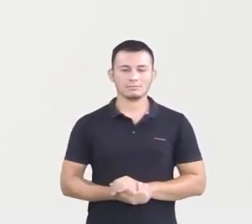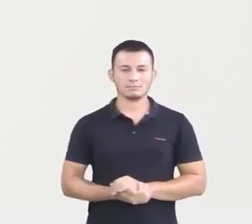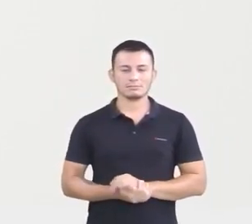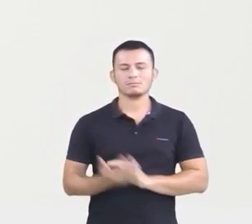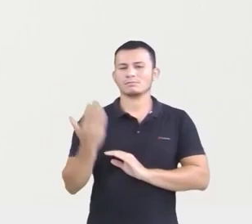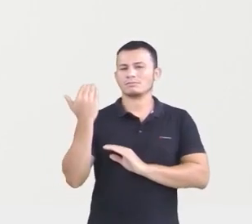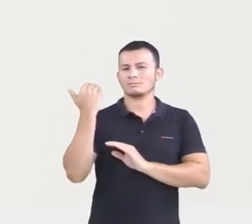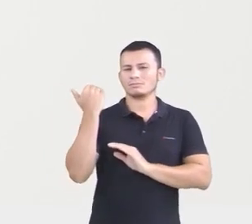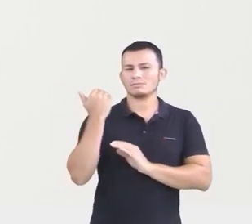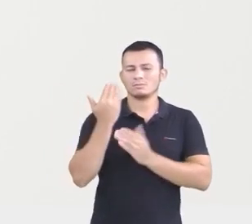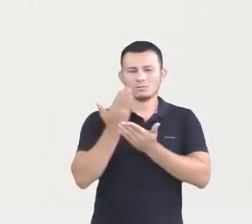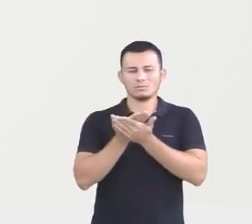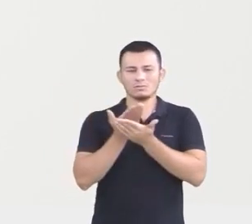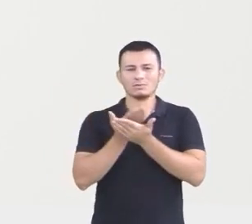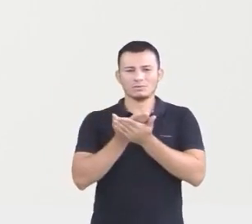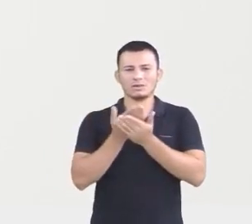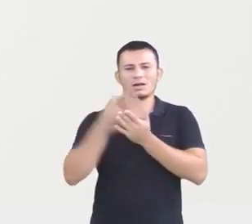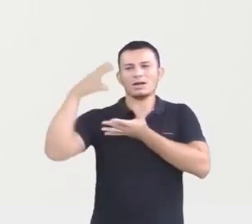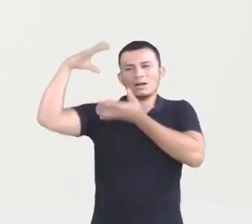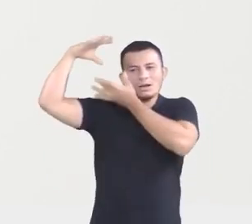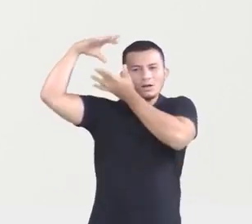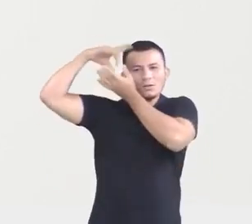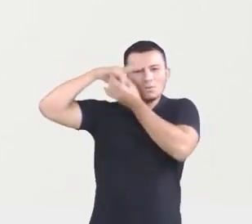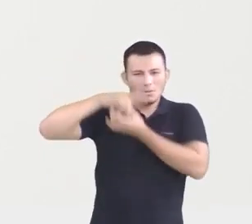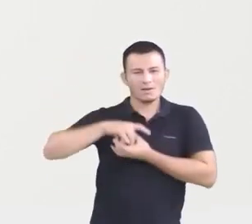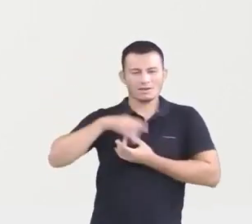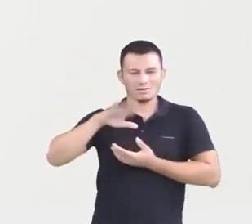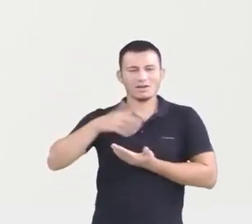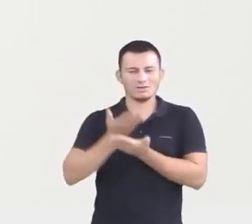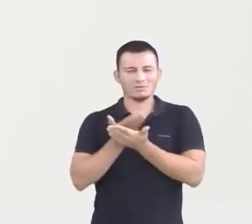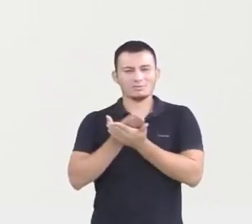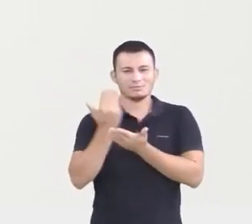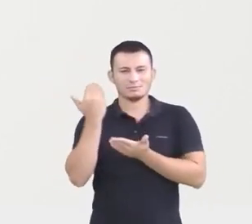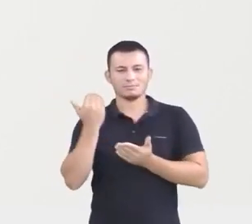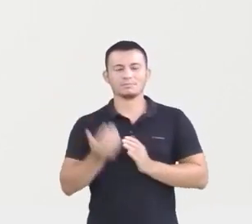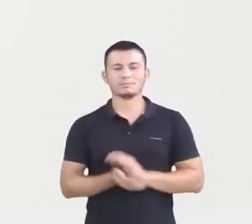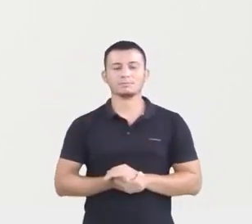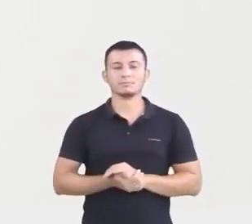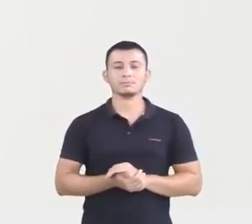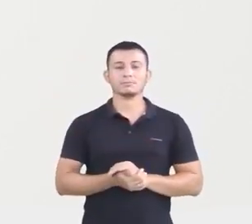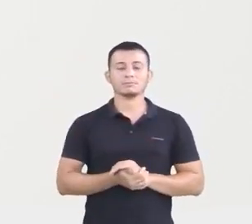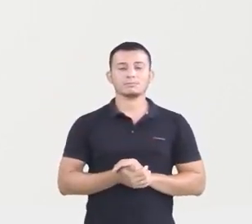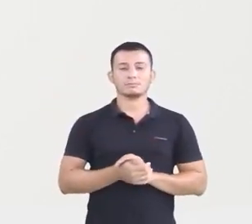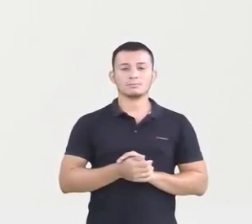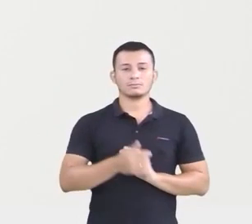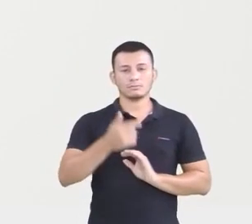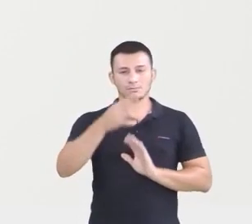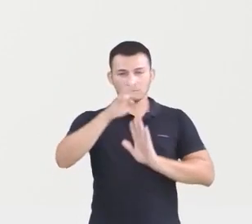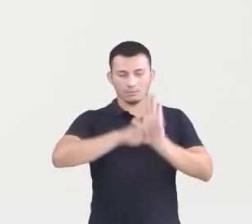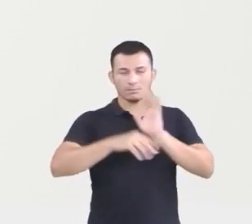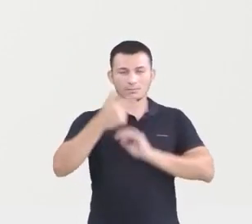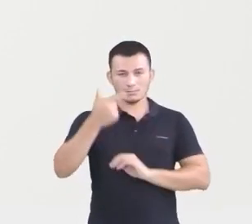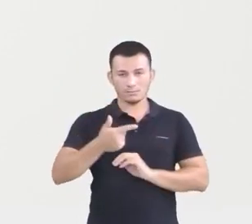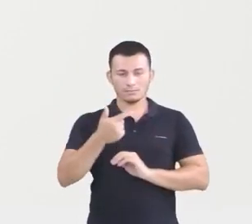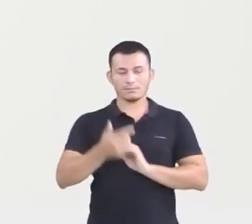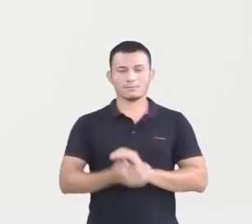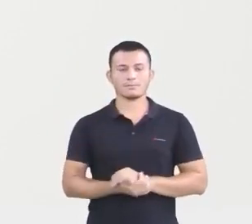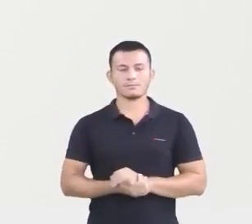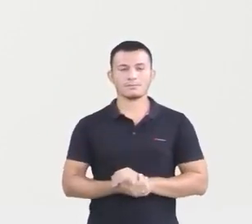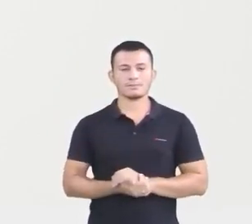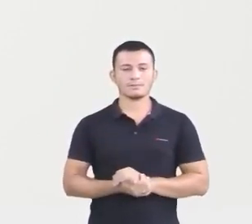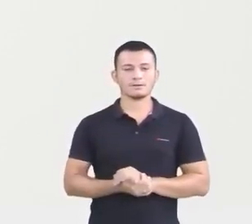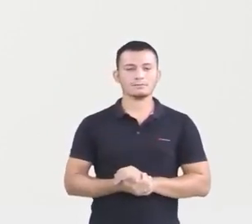aula o que seria coerência. Então, vamos ver no nosso texto 2 o uso das